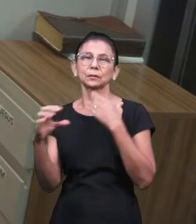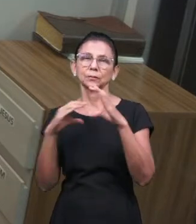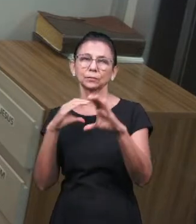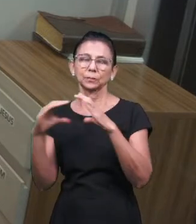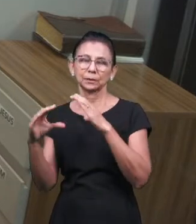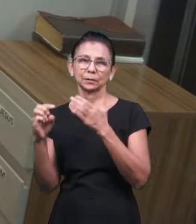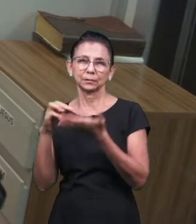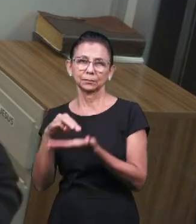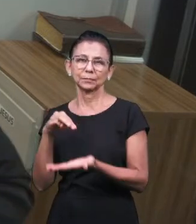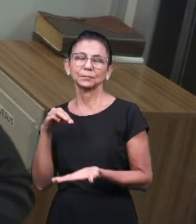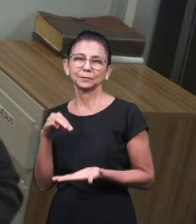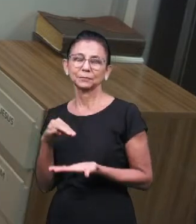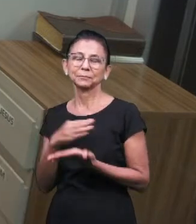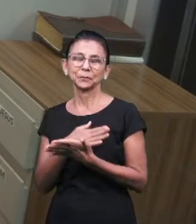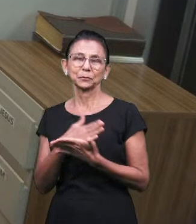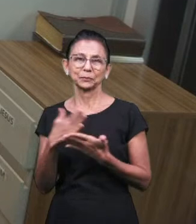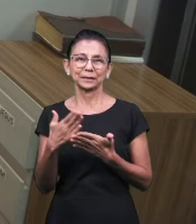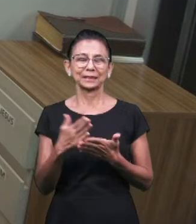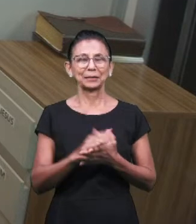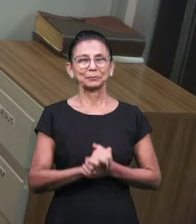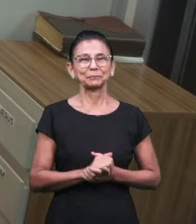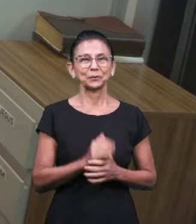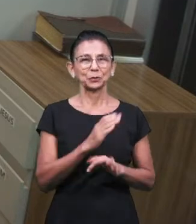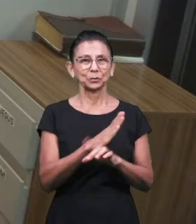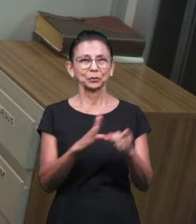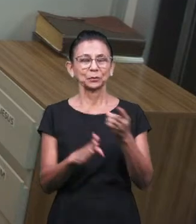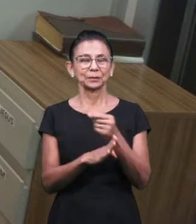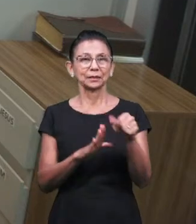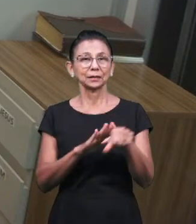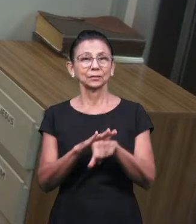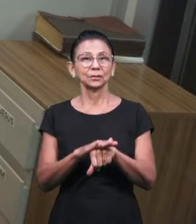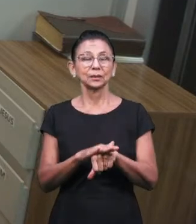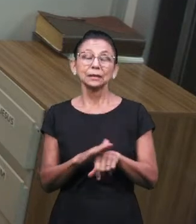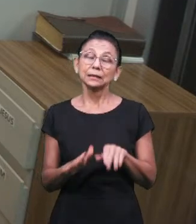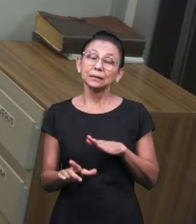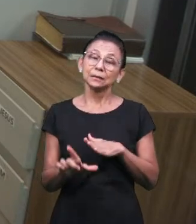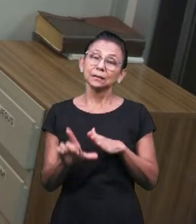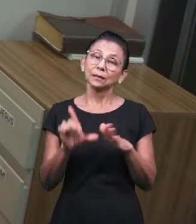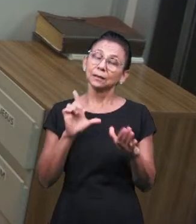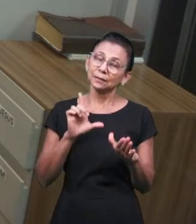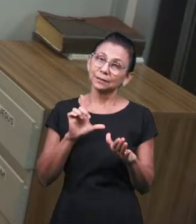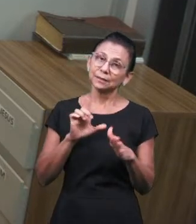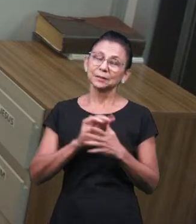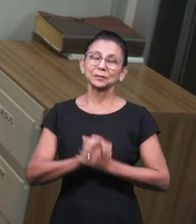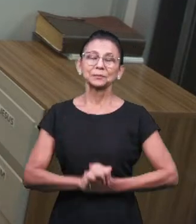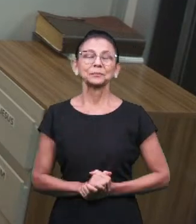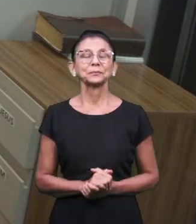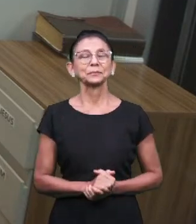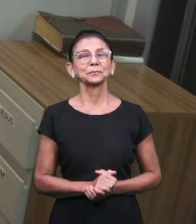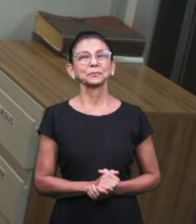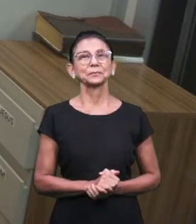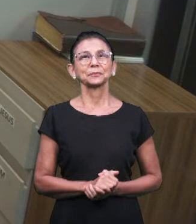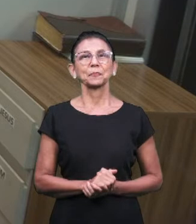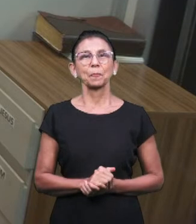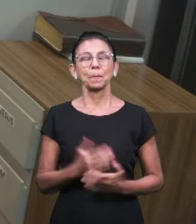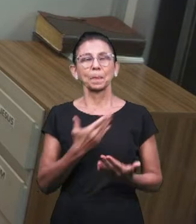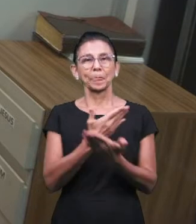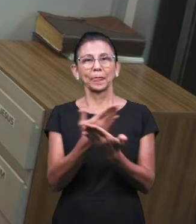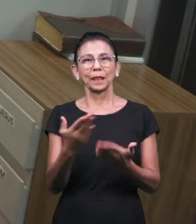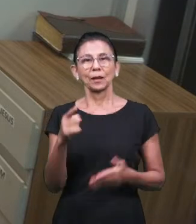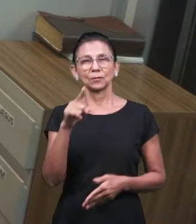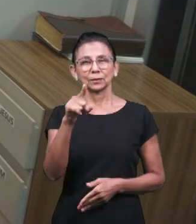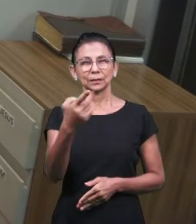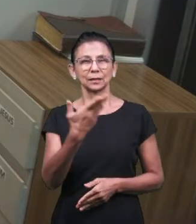para dar início ao culto da noite. E antes que isso aconteça, nós vamos cumprimentar você, querido amado